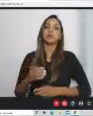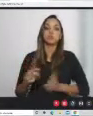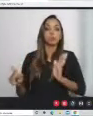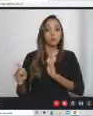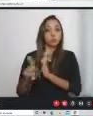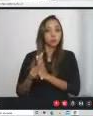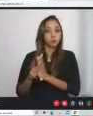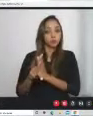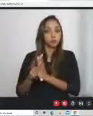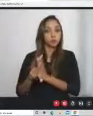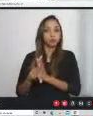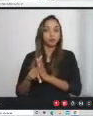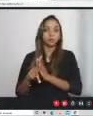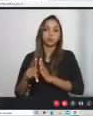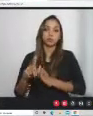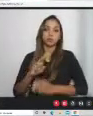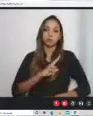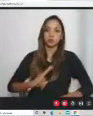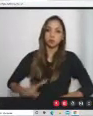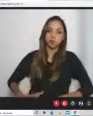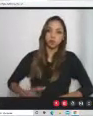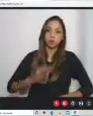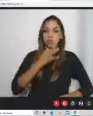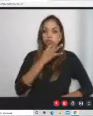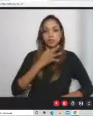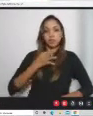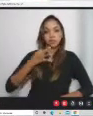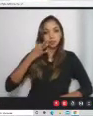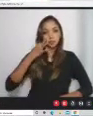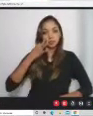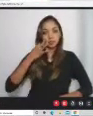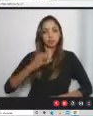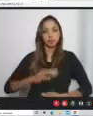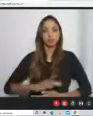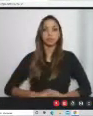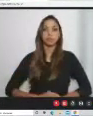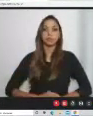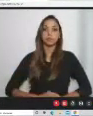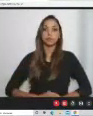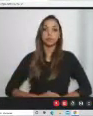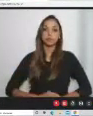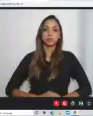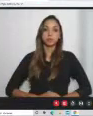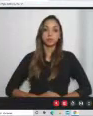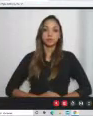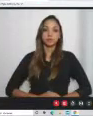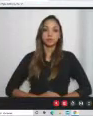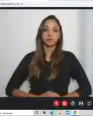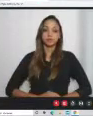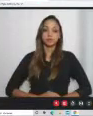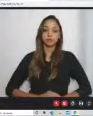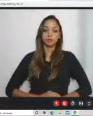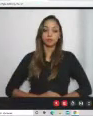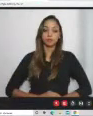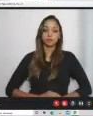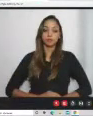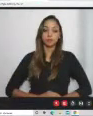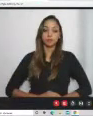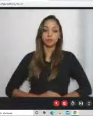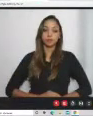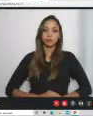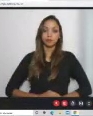Poder Legislativo Municipal, vereadora Fátima Alves de Moura Paiva. Fátima Alves.